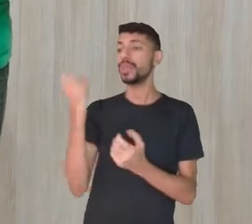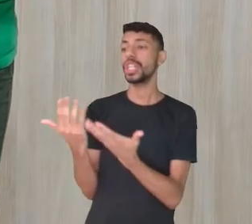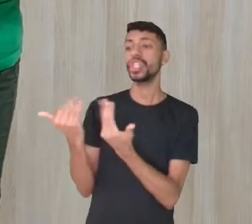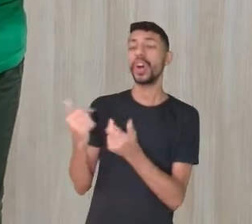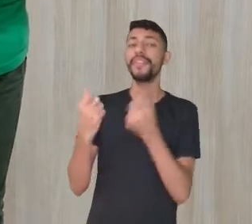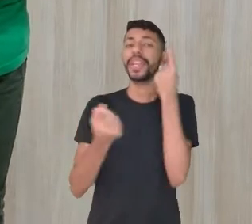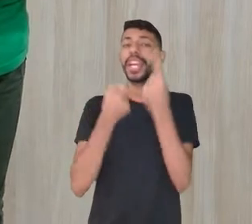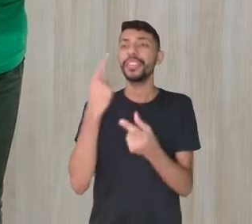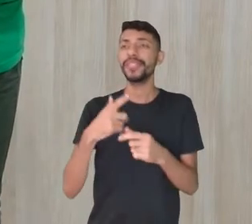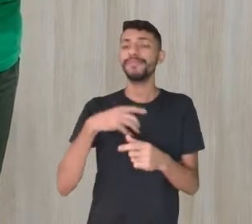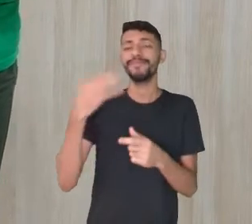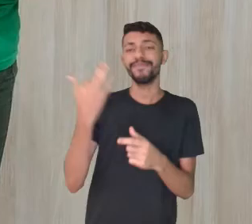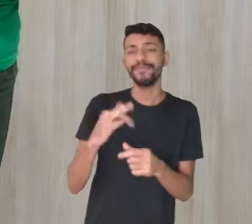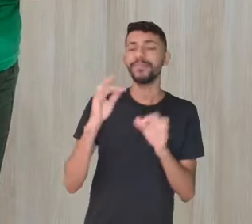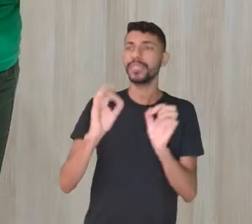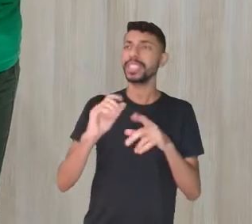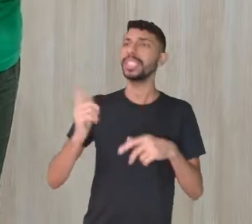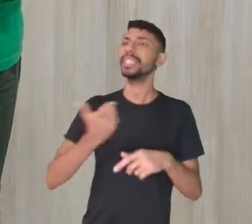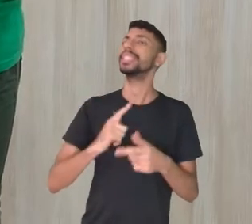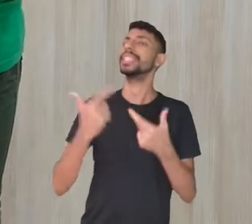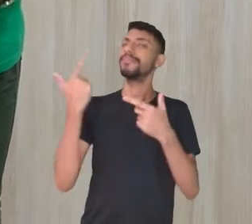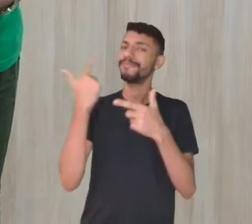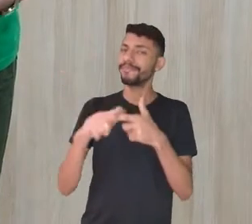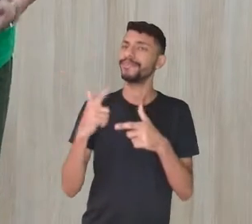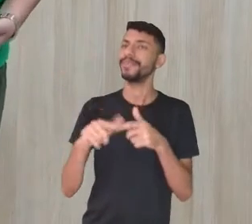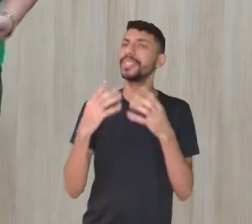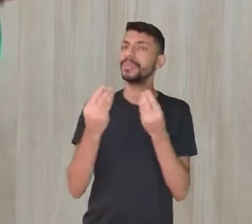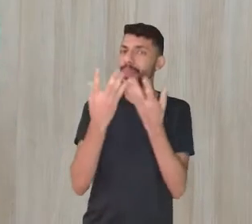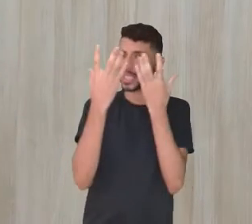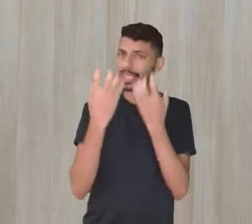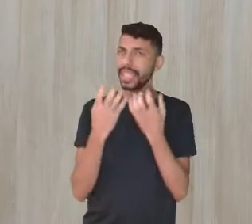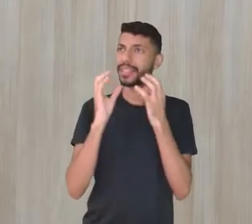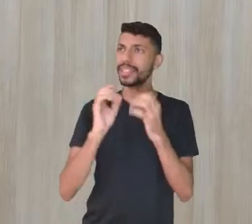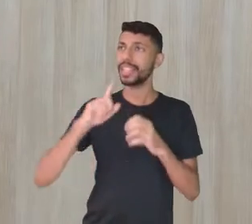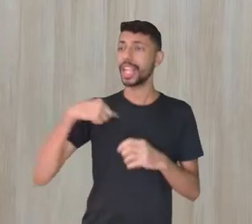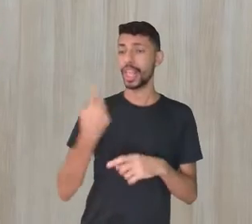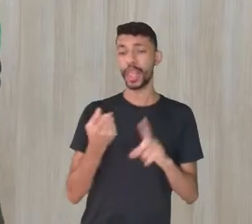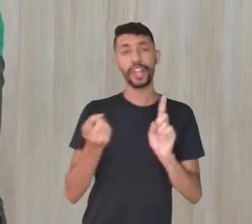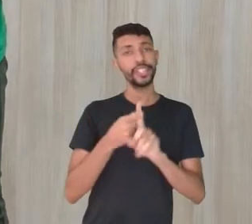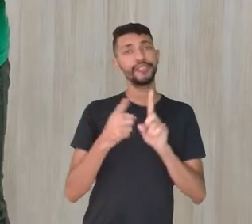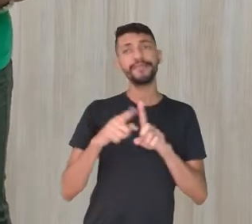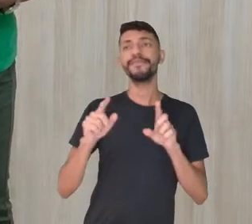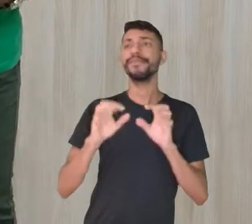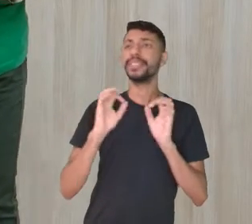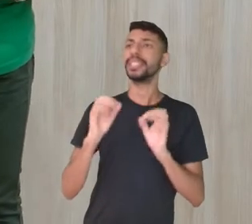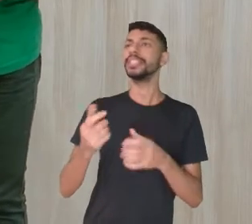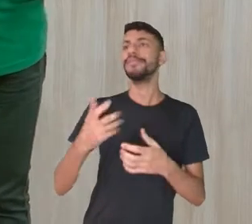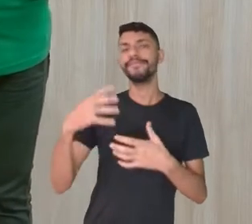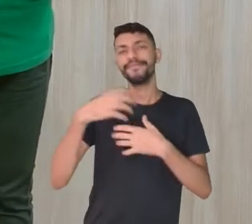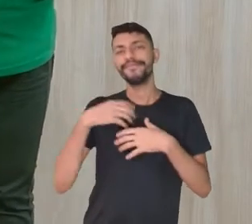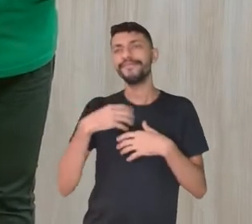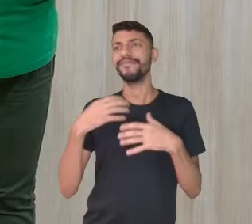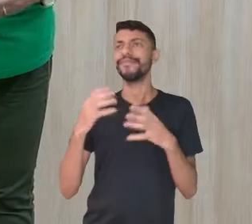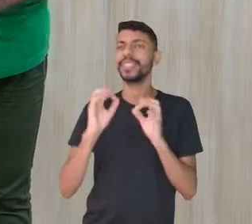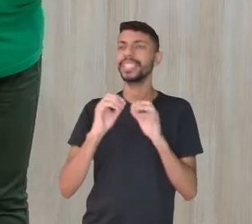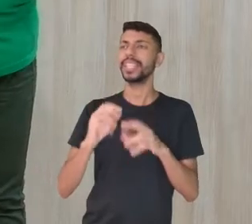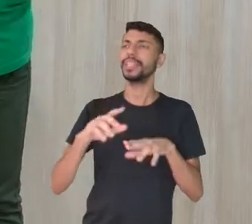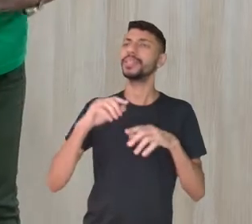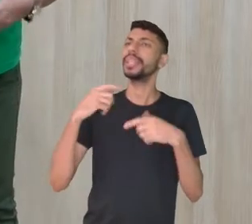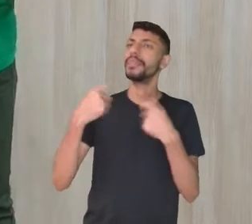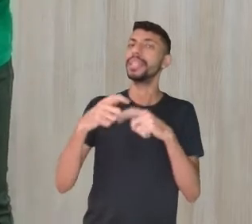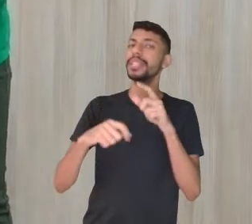aí grandes complicações para ele, e nós também, enquanto sociedade, sentimos falta dessa mão de obra, né? Que agora vai ter